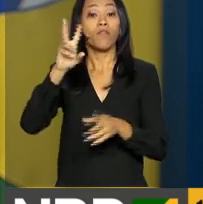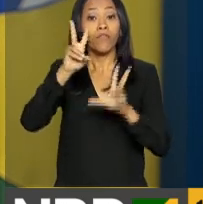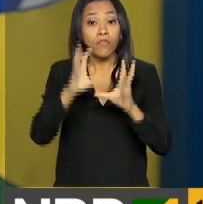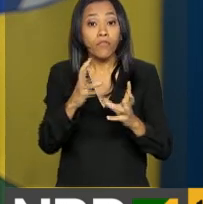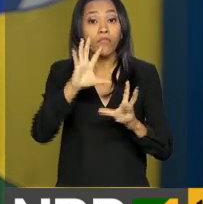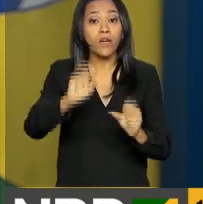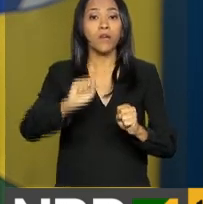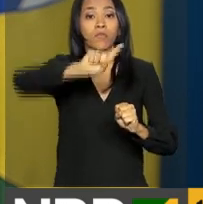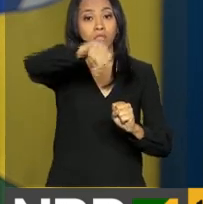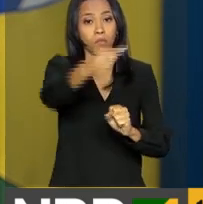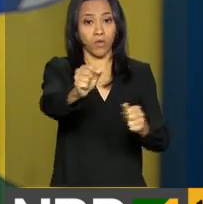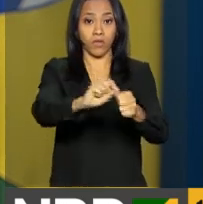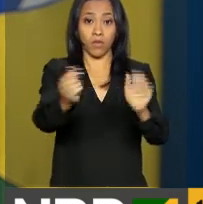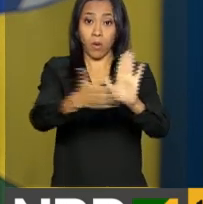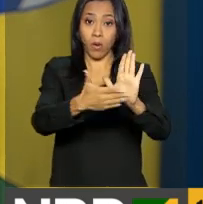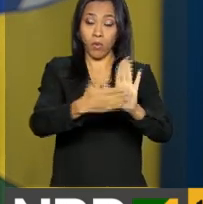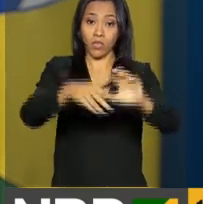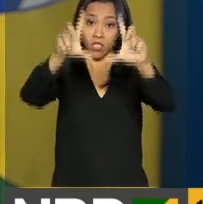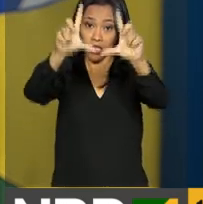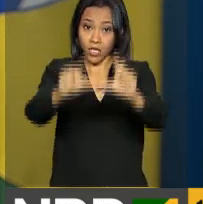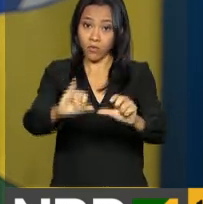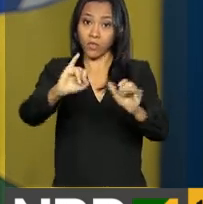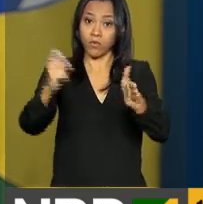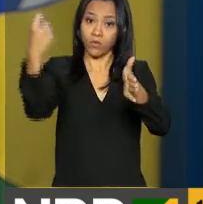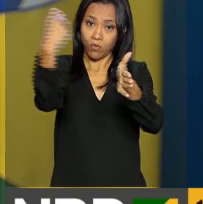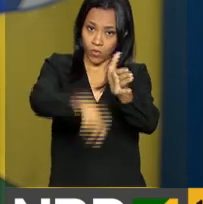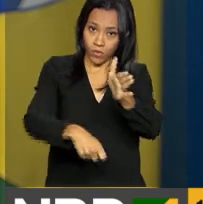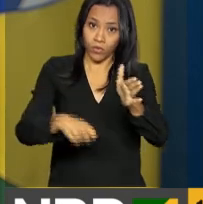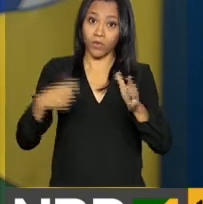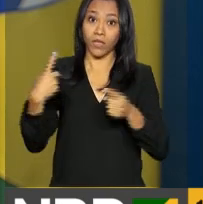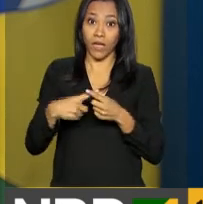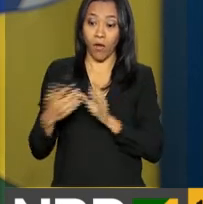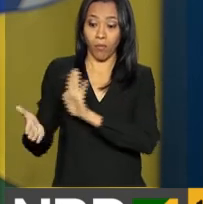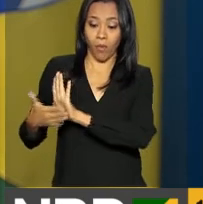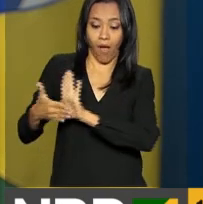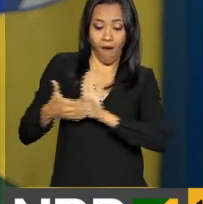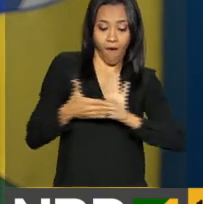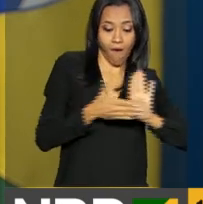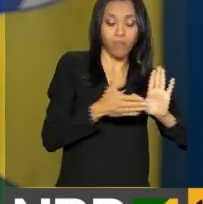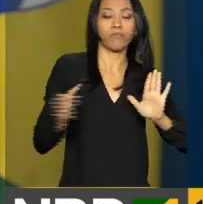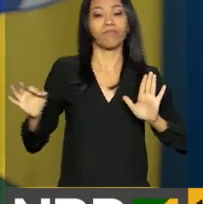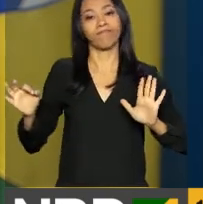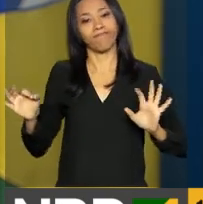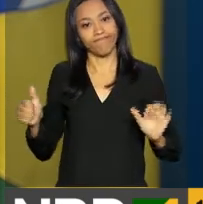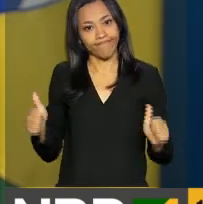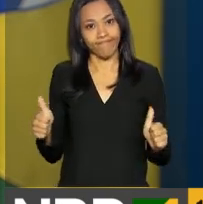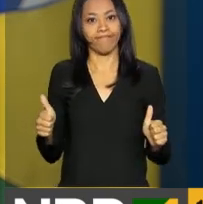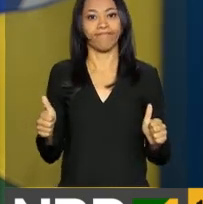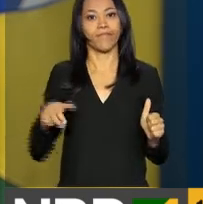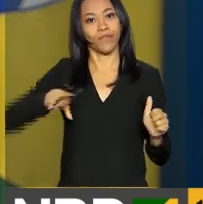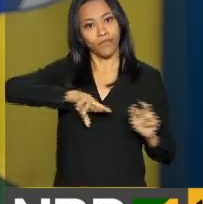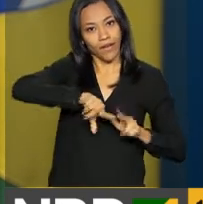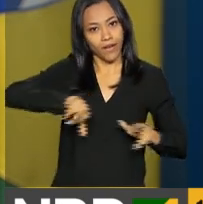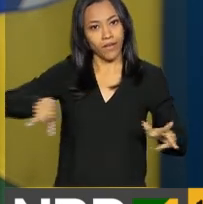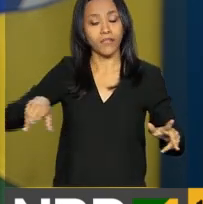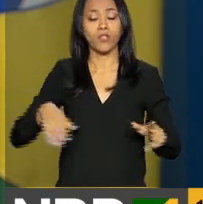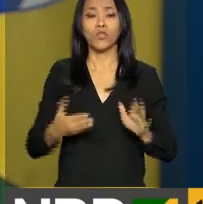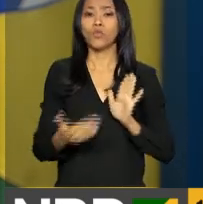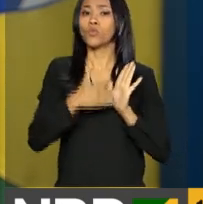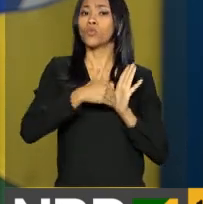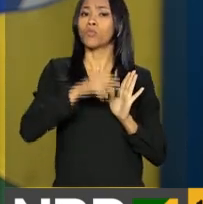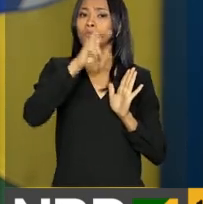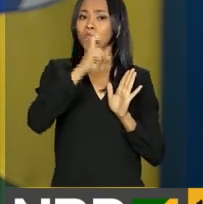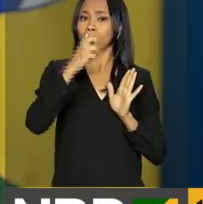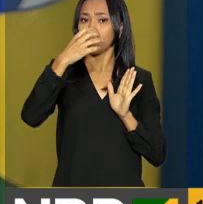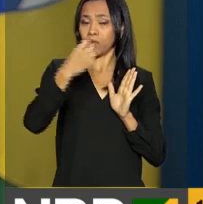tributária, que é fechar o ciclo de reformas no nosso país. Os últimos 5, 6 meses